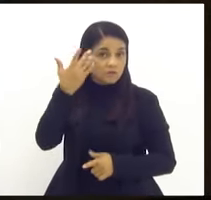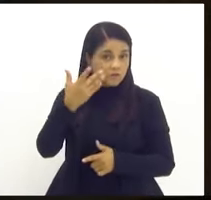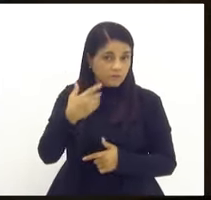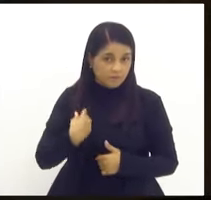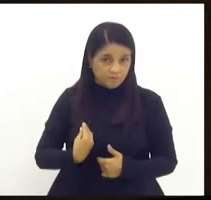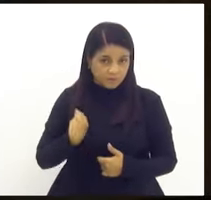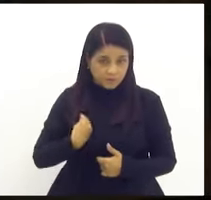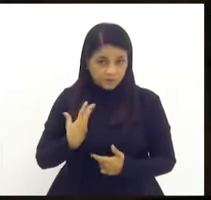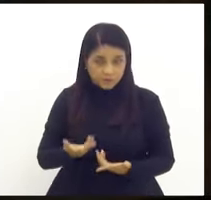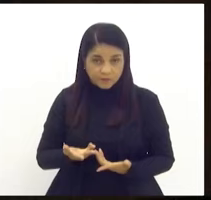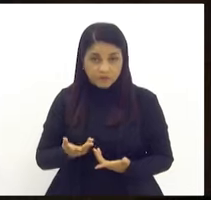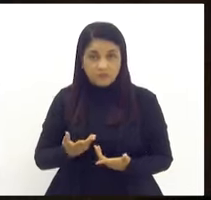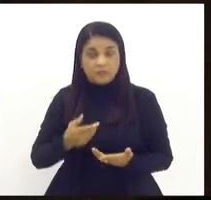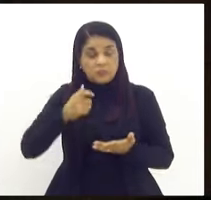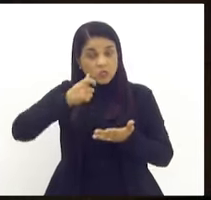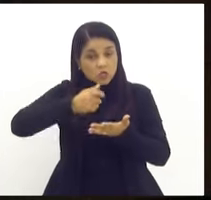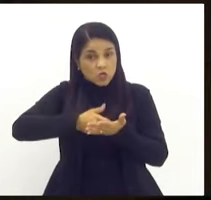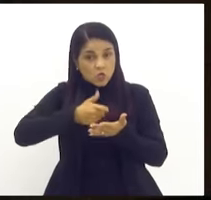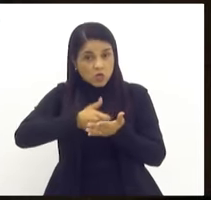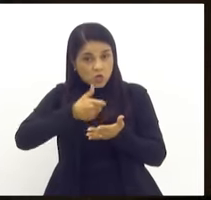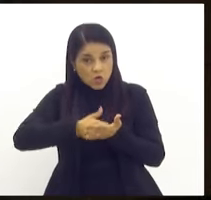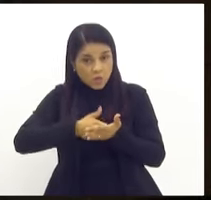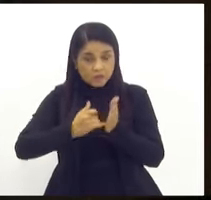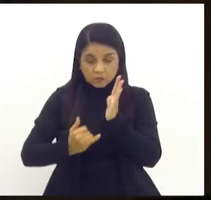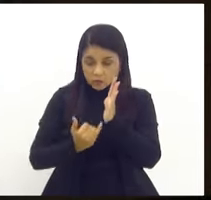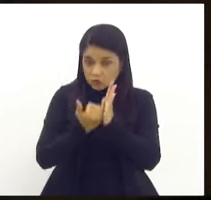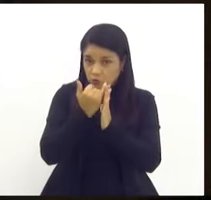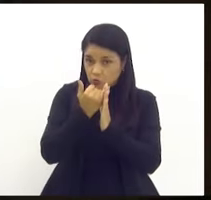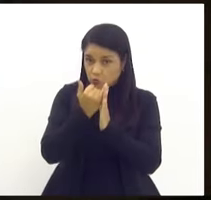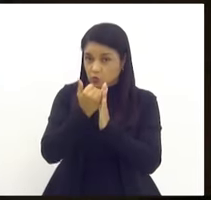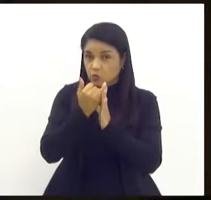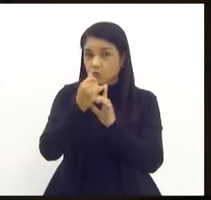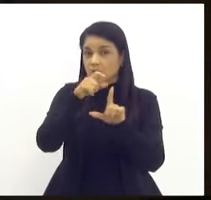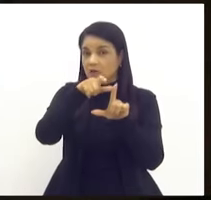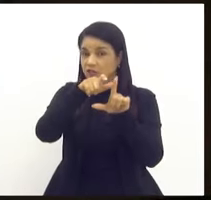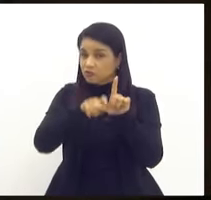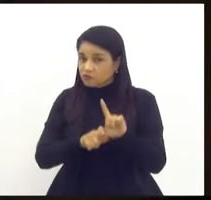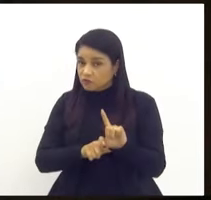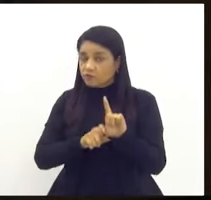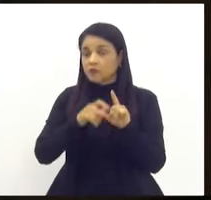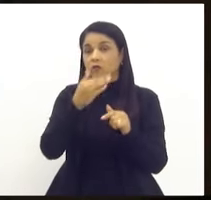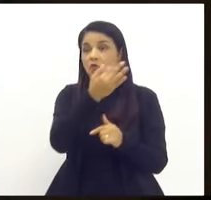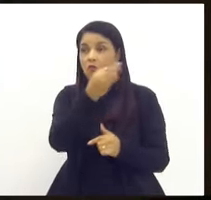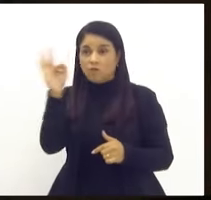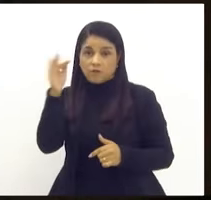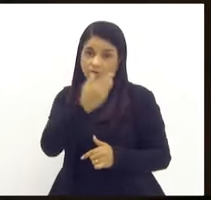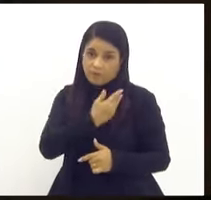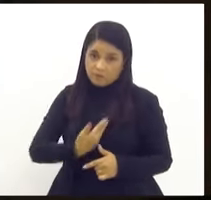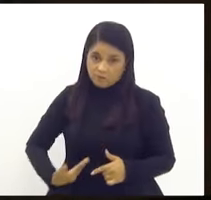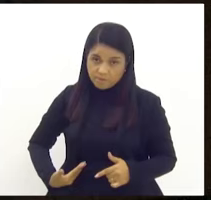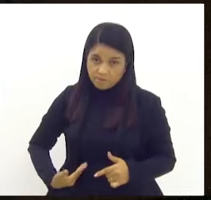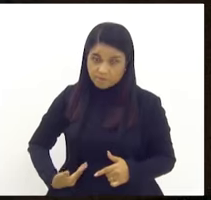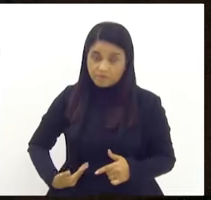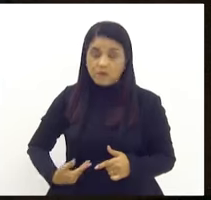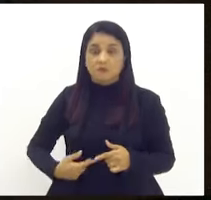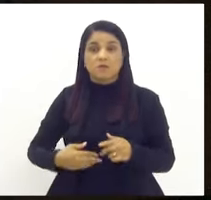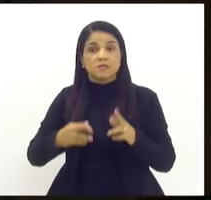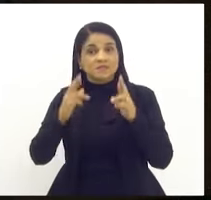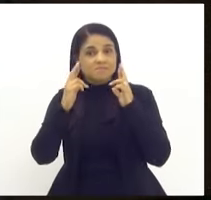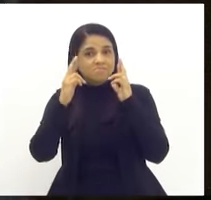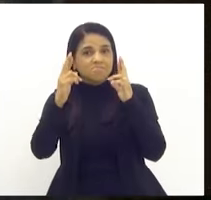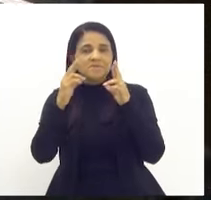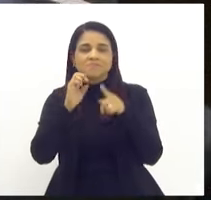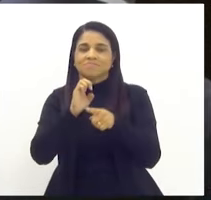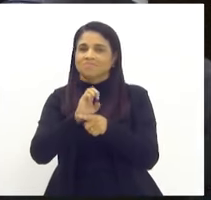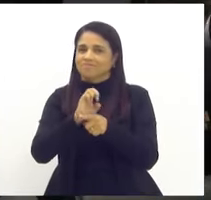alterar a forma da cobrança de juros da dívida do estado com o governo federal nós podemos trazer Esperança pro estado do Rio